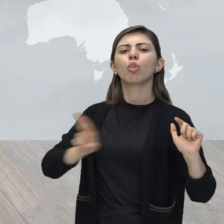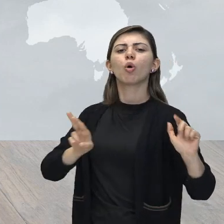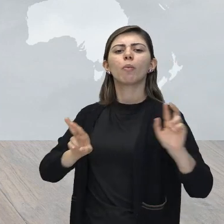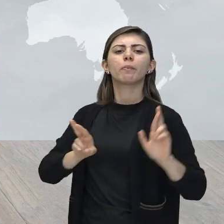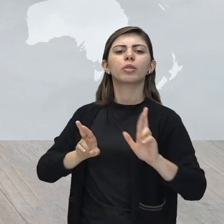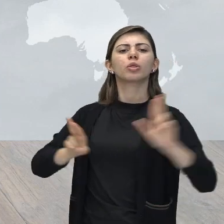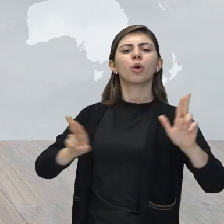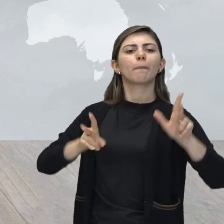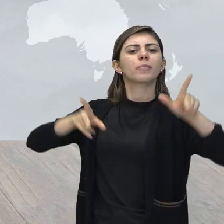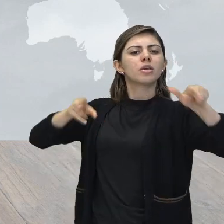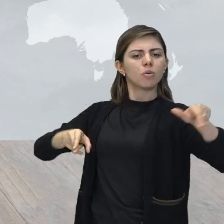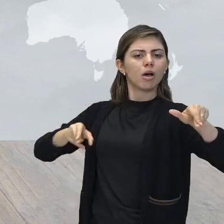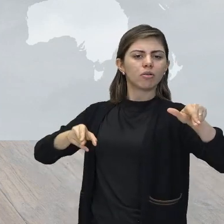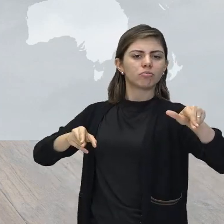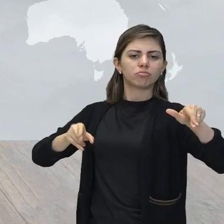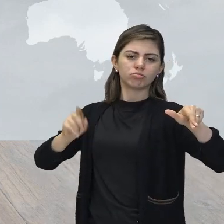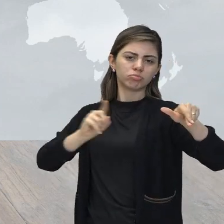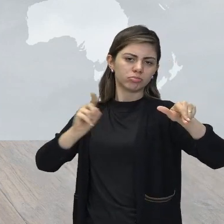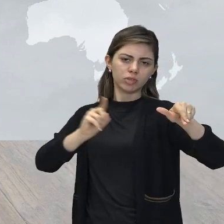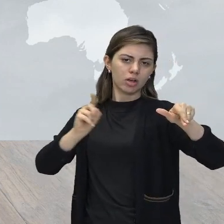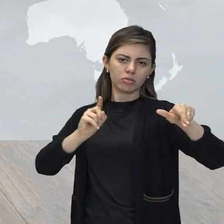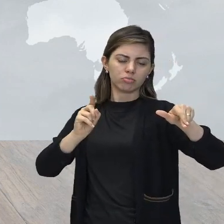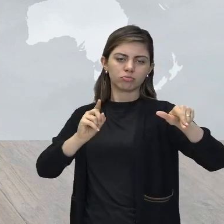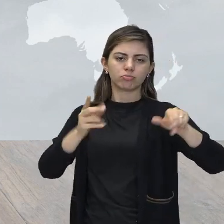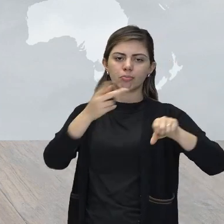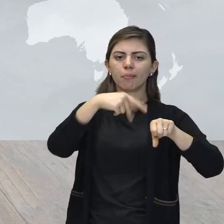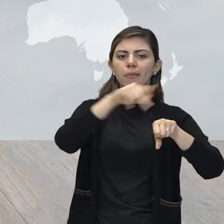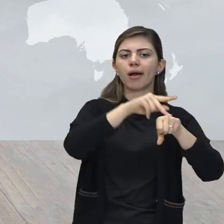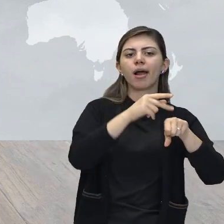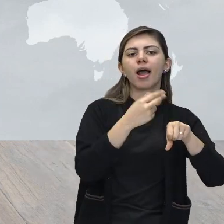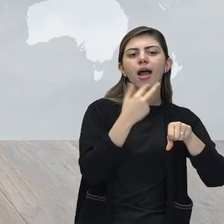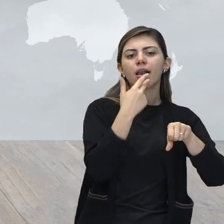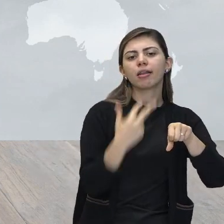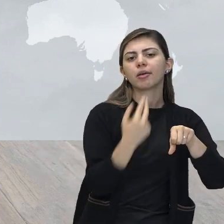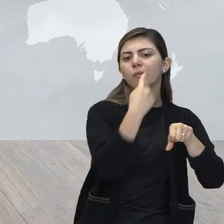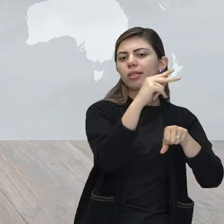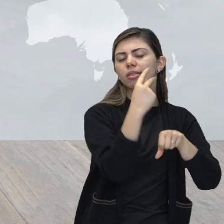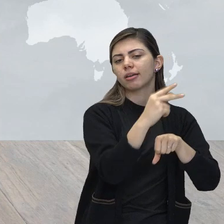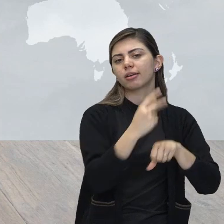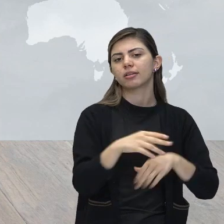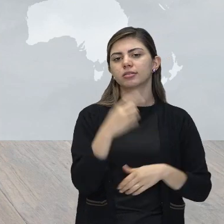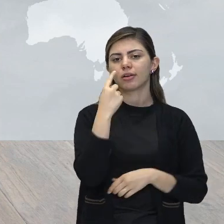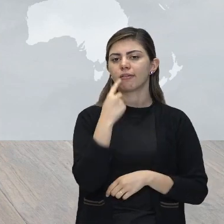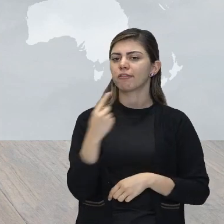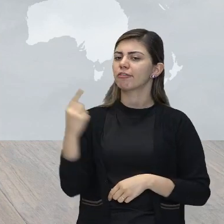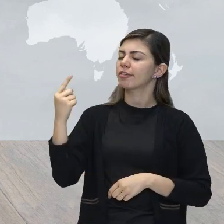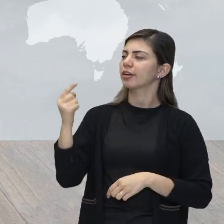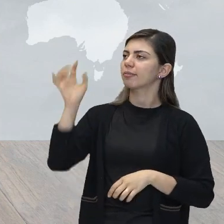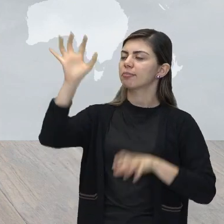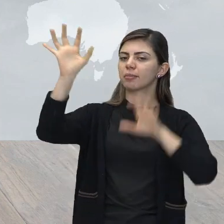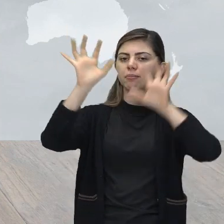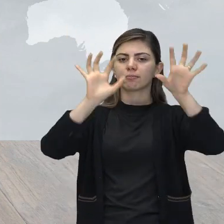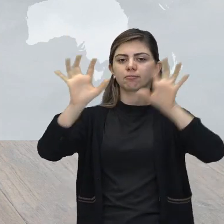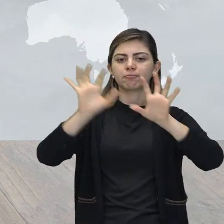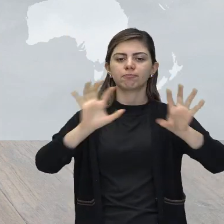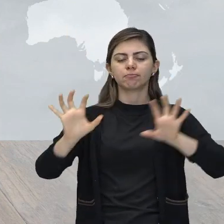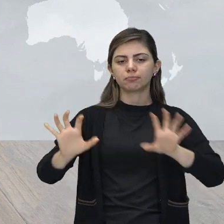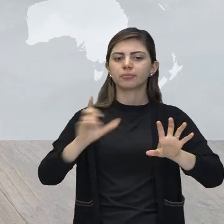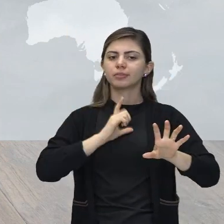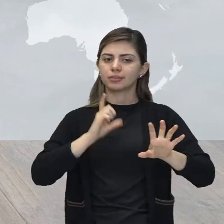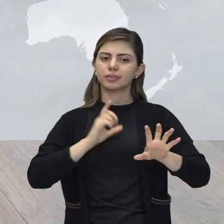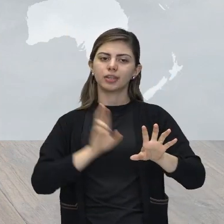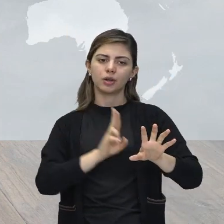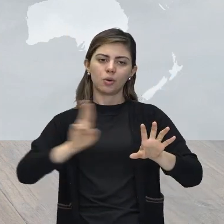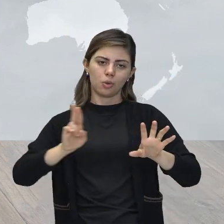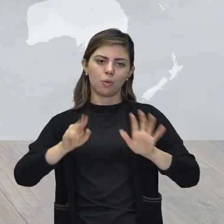vários países, né, como nós temos aí representados na África do Sul, no Japão, todos eles têm um nome